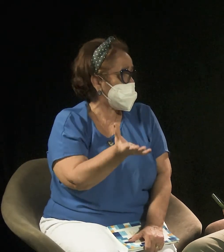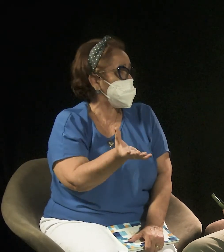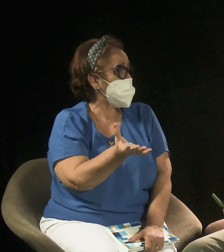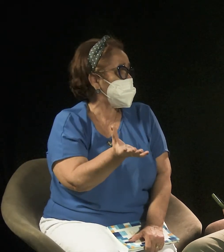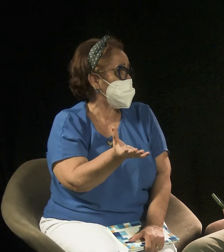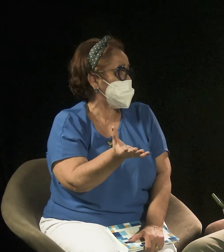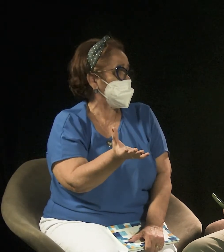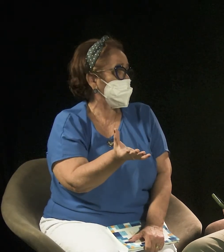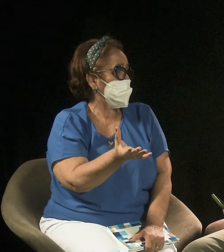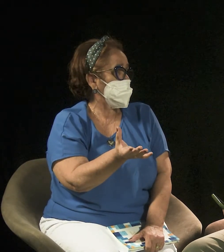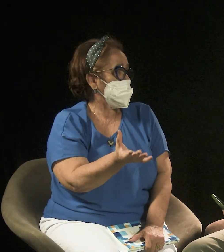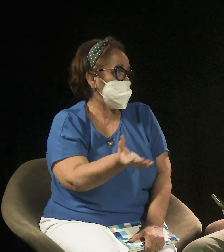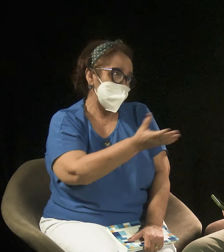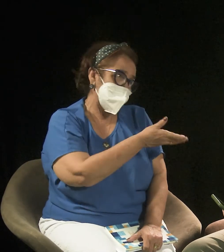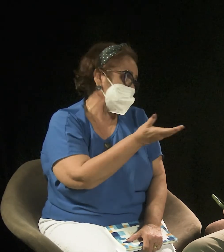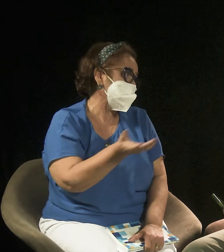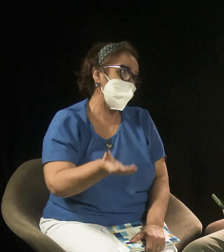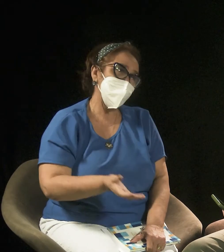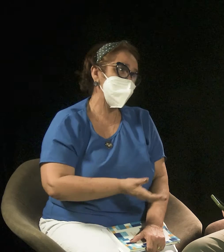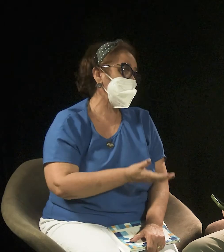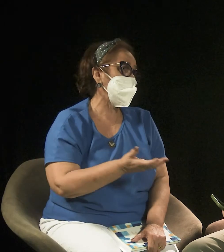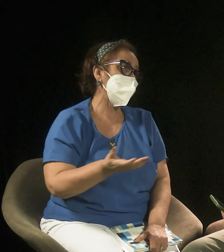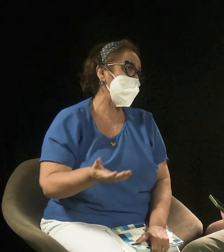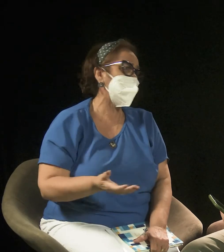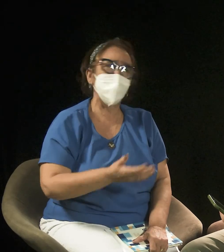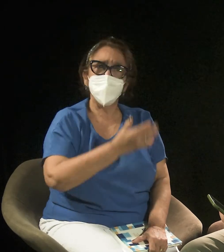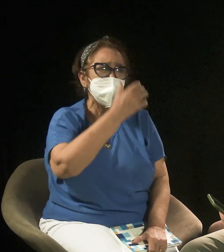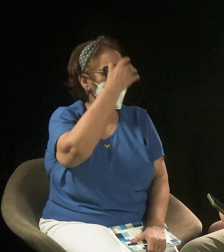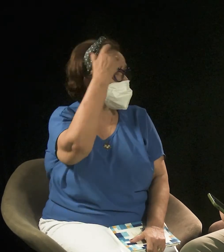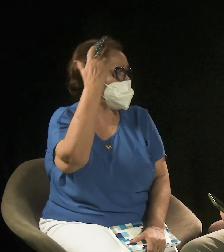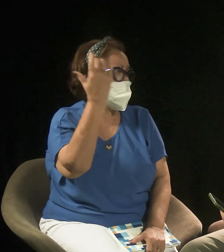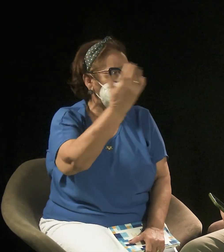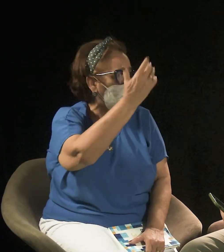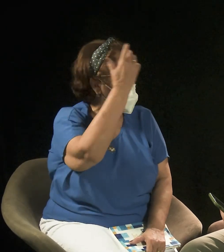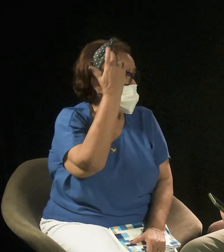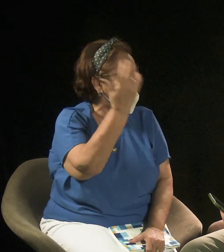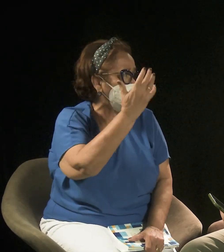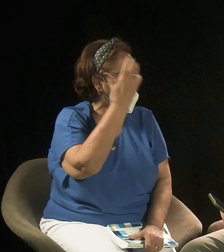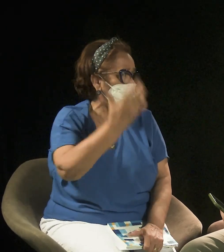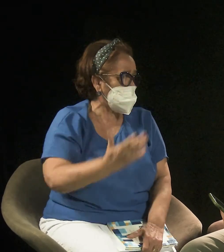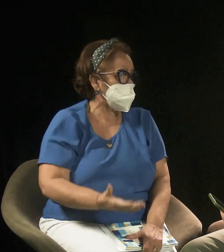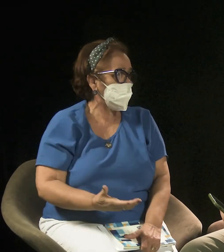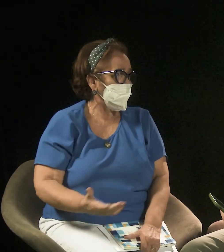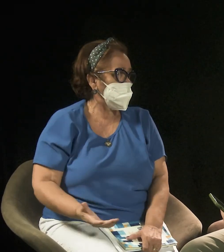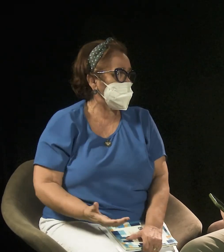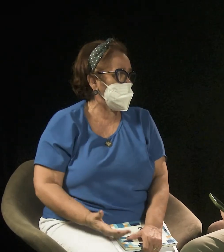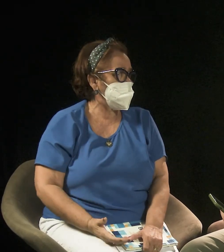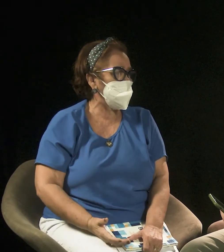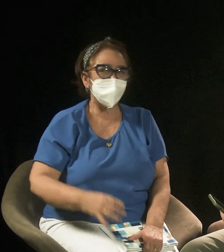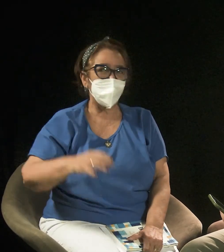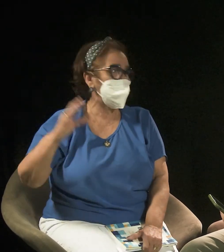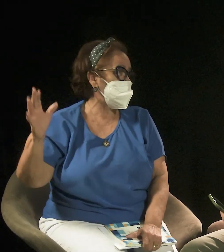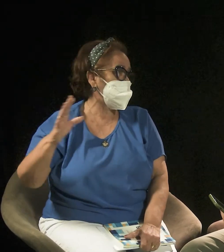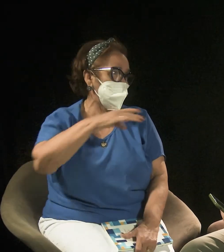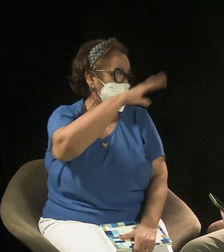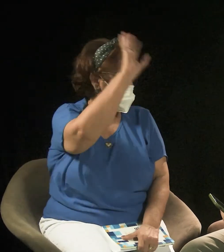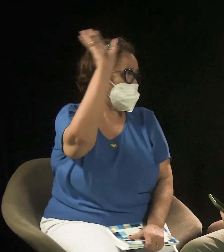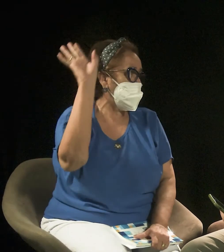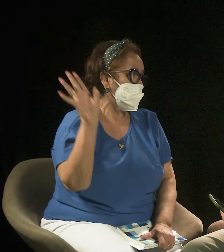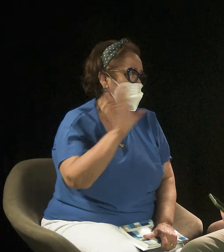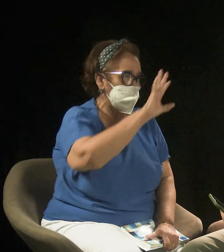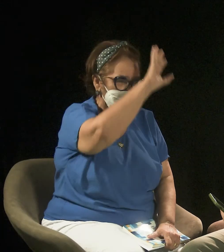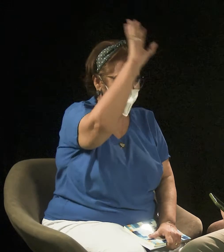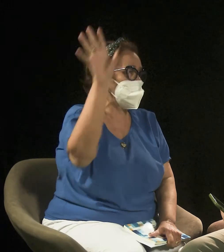crianças brincar de faz de conta. Né? Mas aquelas armas não tinham nada. Eu não entendi quem comprou aquele negócio, entende? Talvez